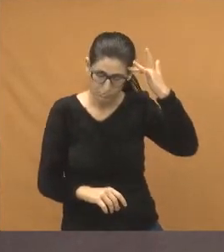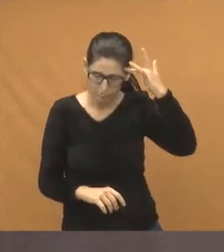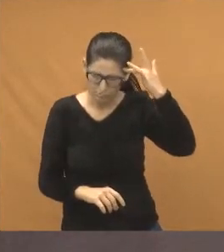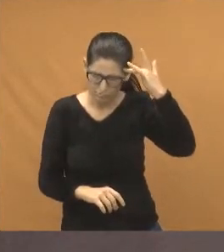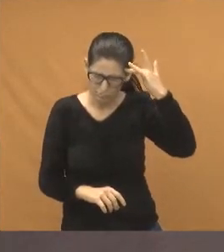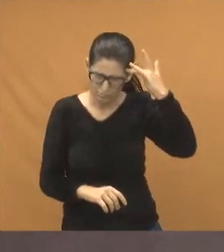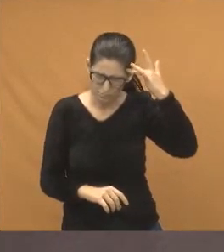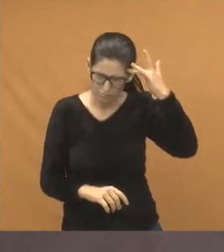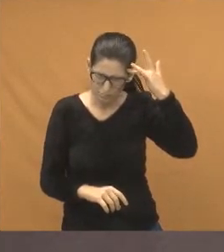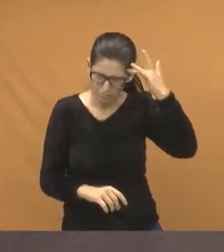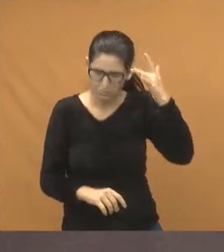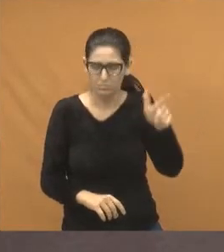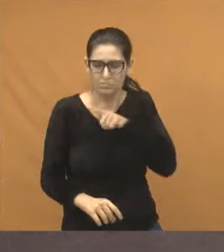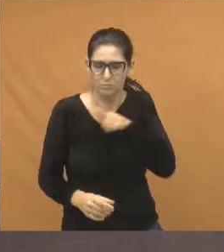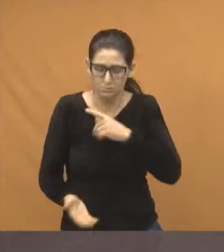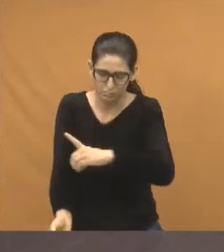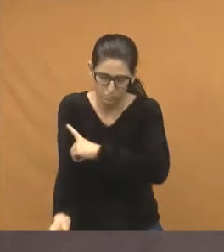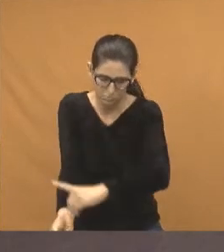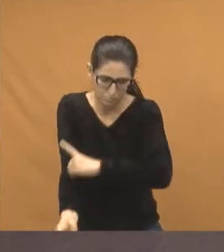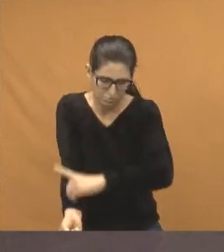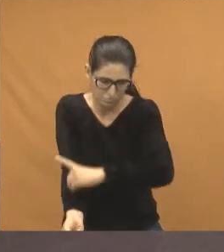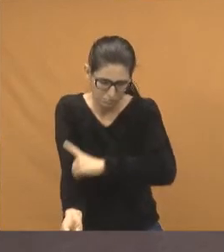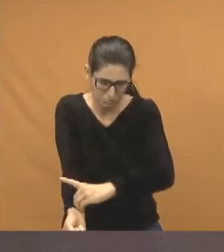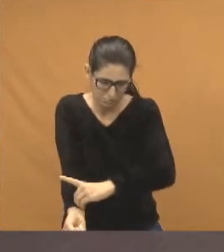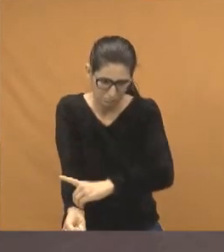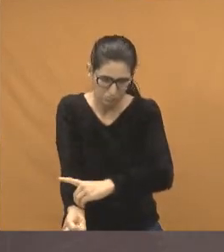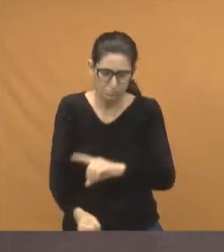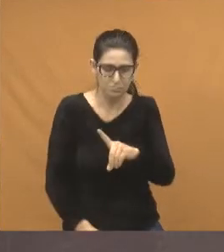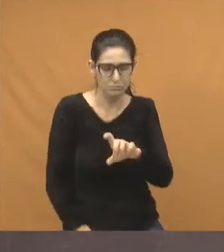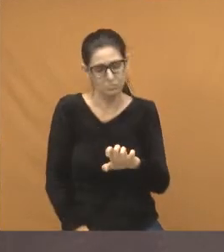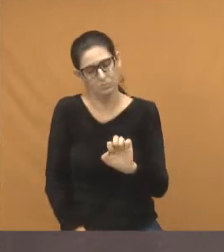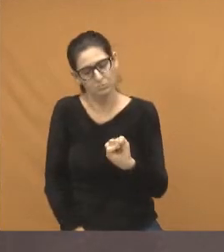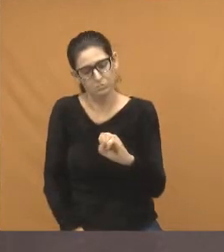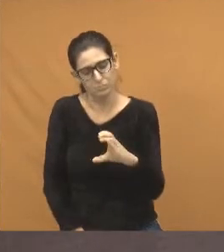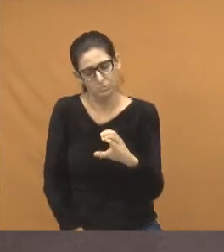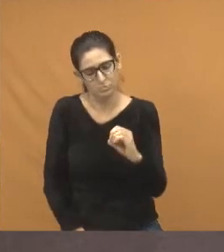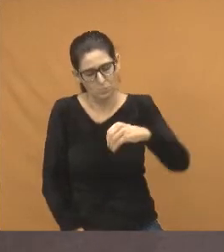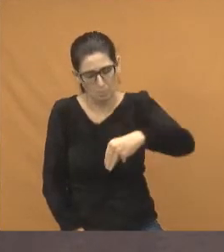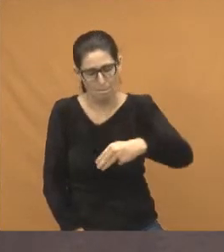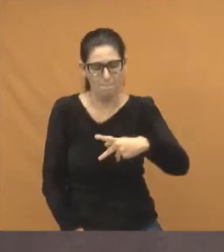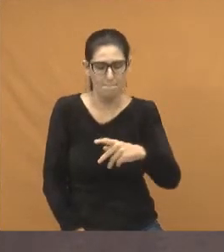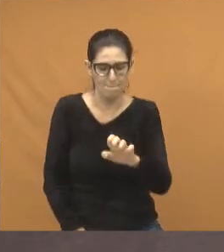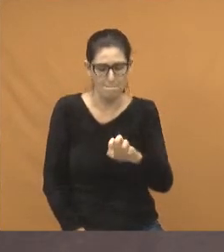em estados de diabetes descompensada.